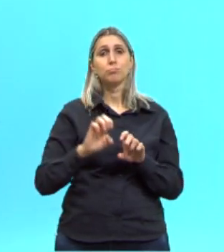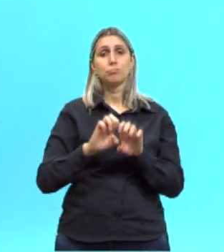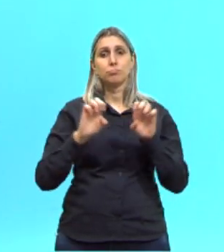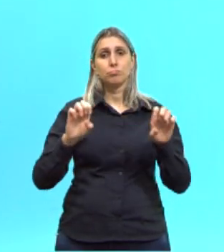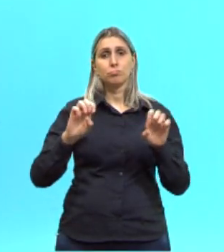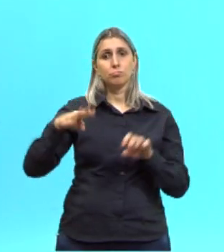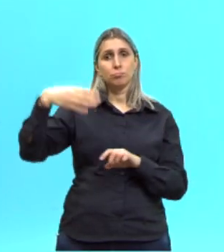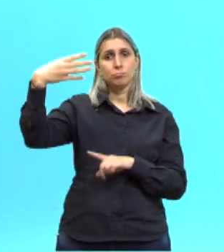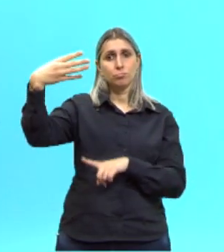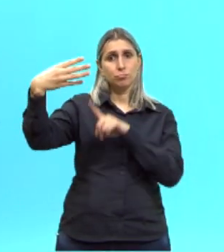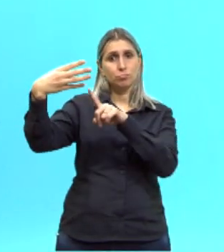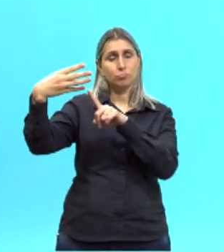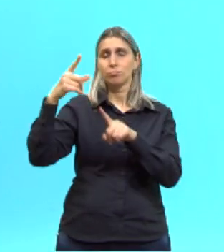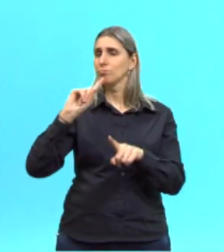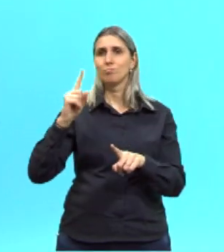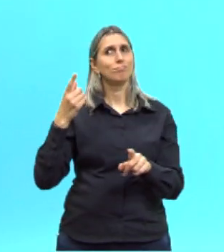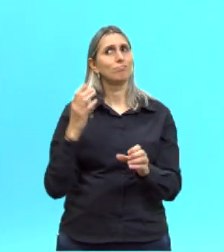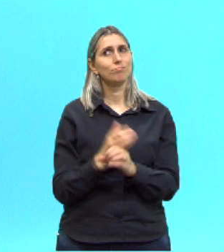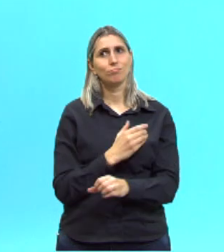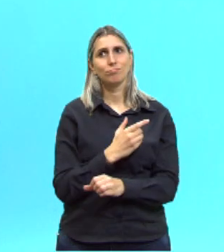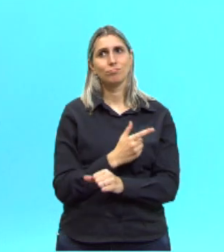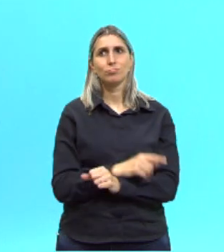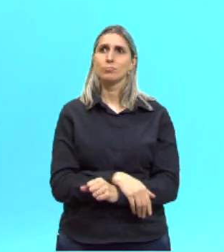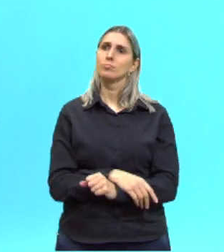biquadrada incompleta.